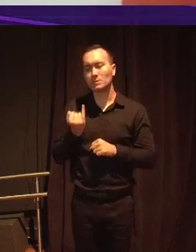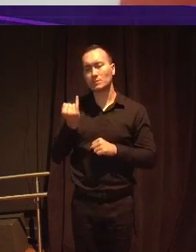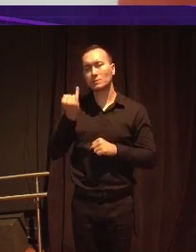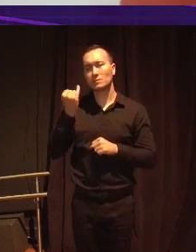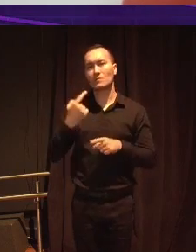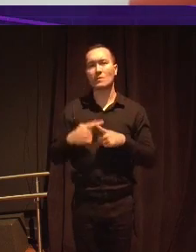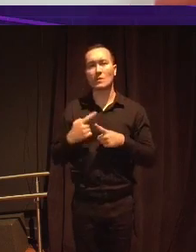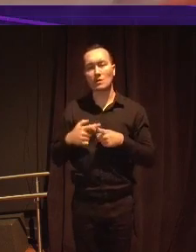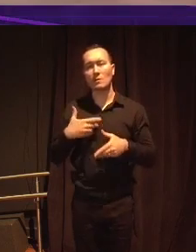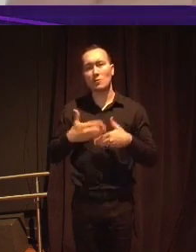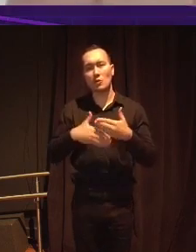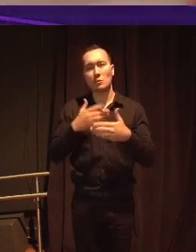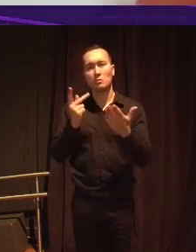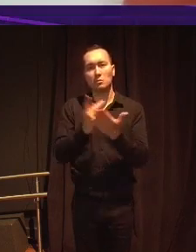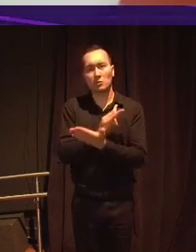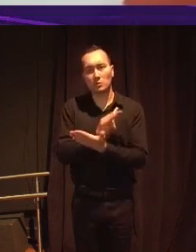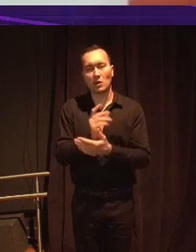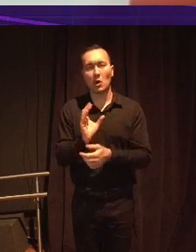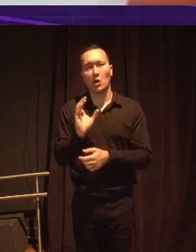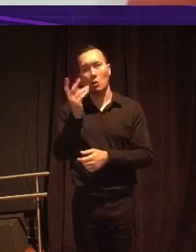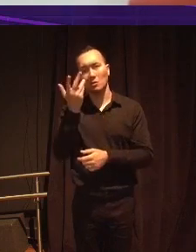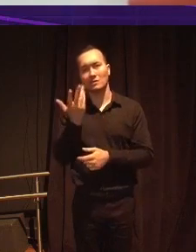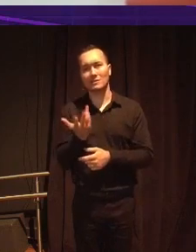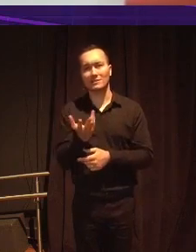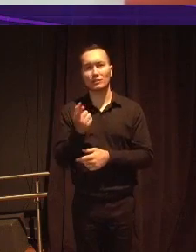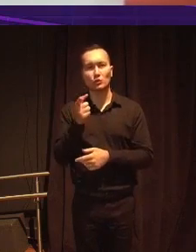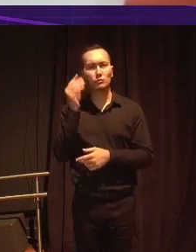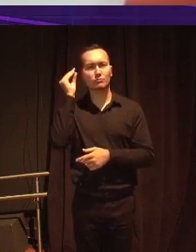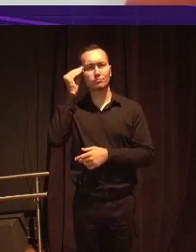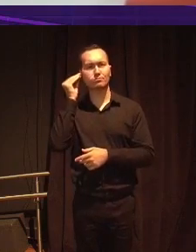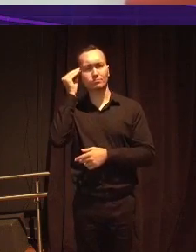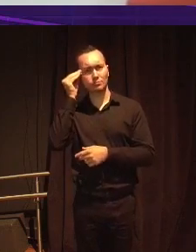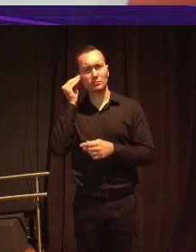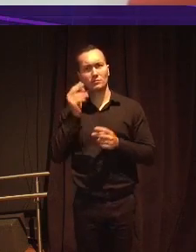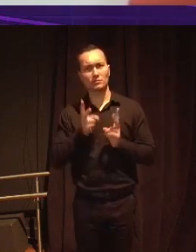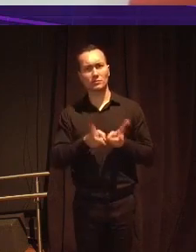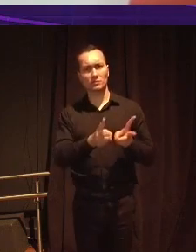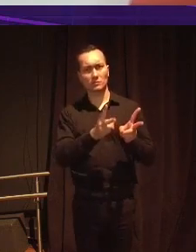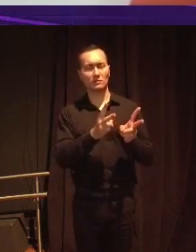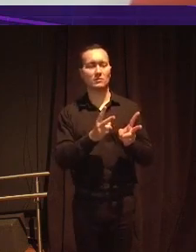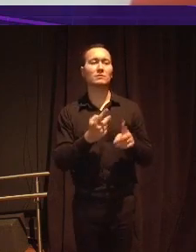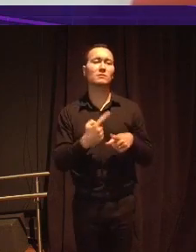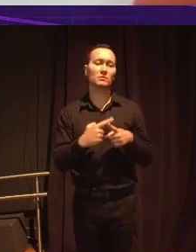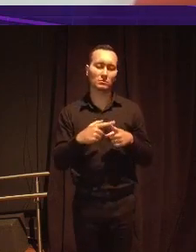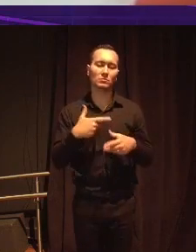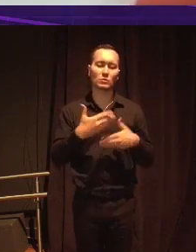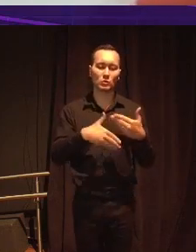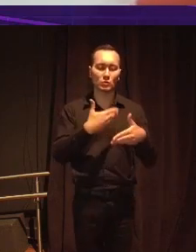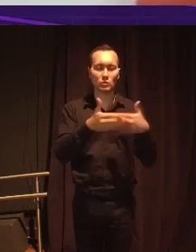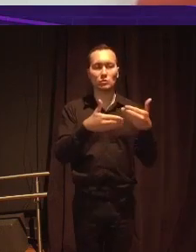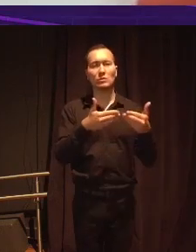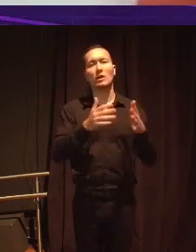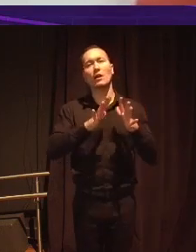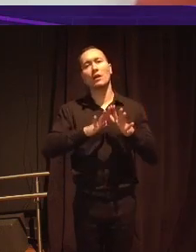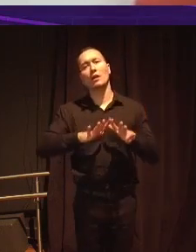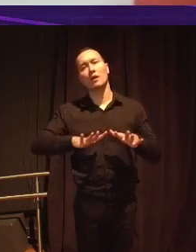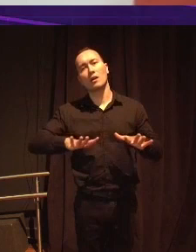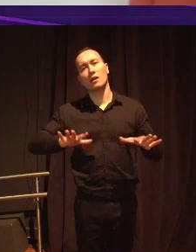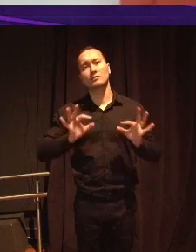com maturidade, né, e sabendo que as coisas melhoram, né.